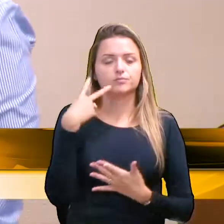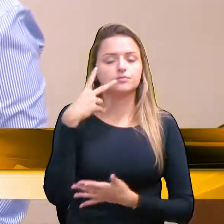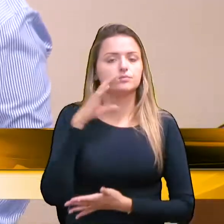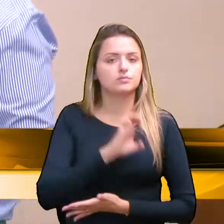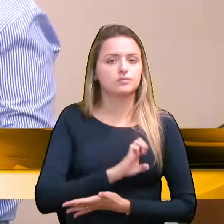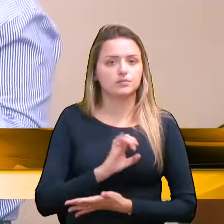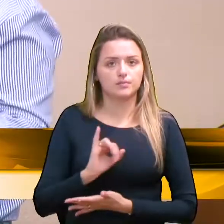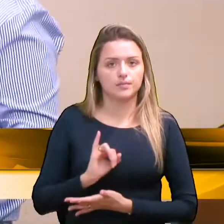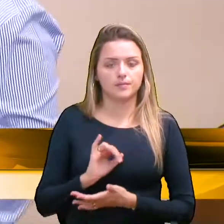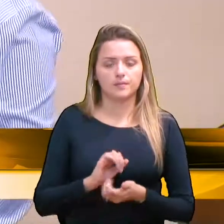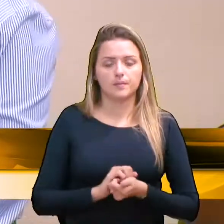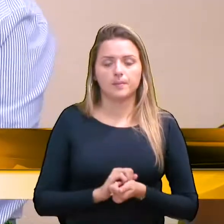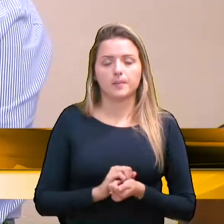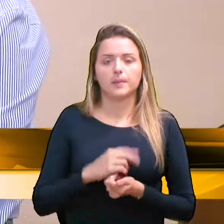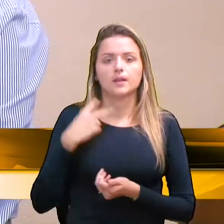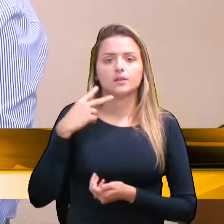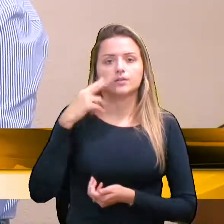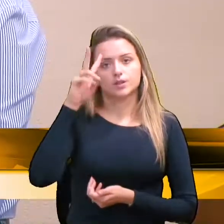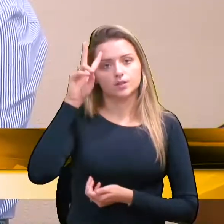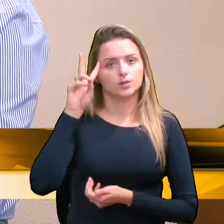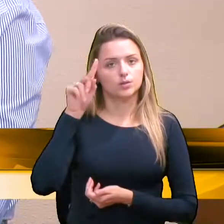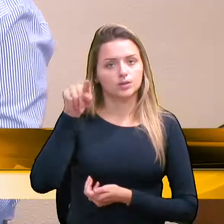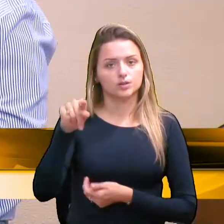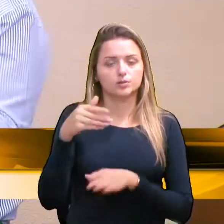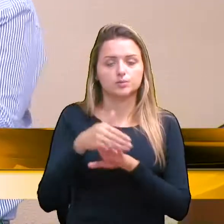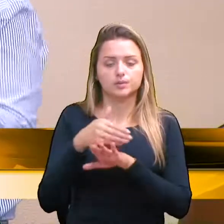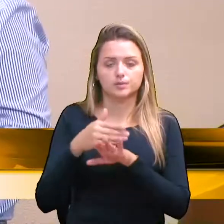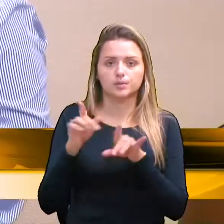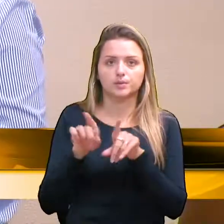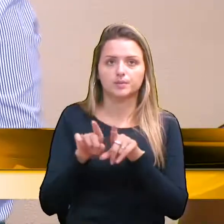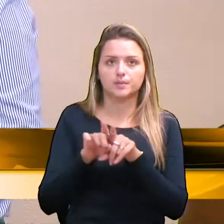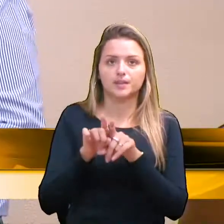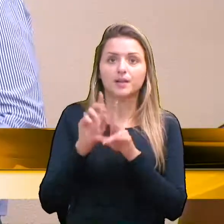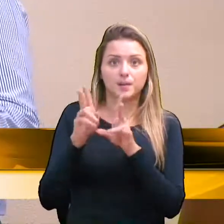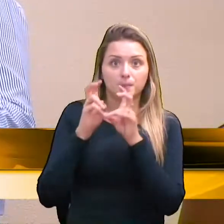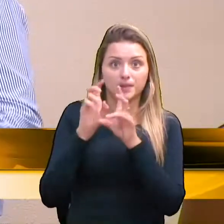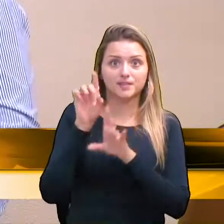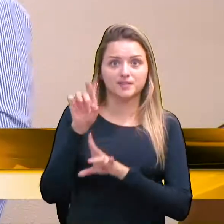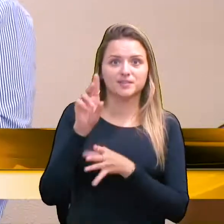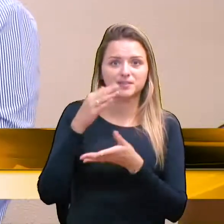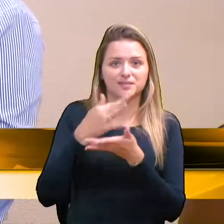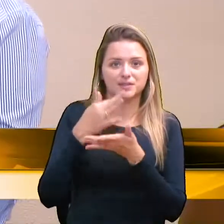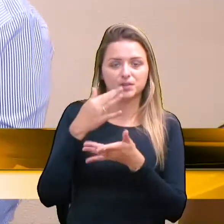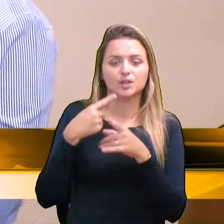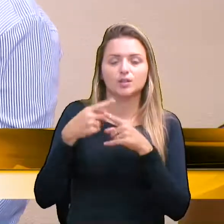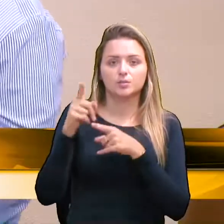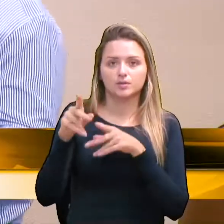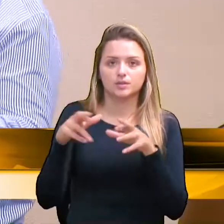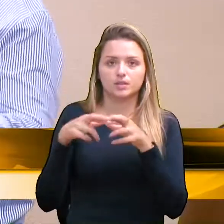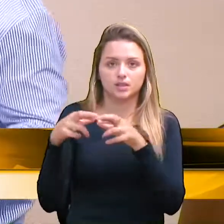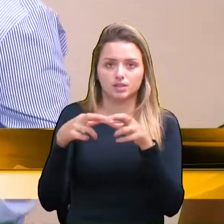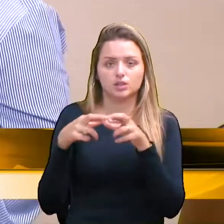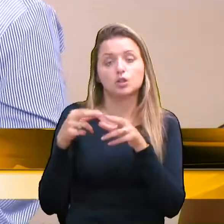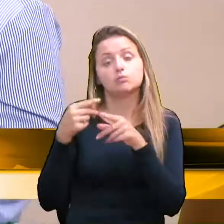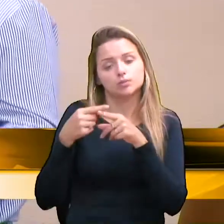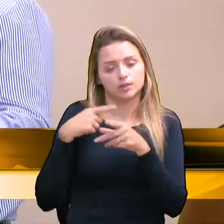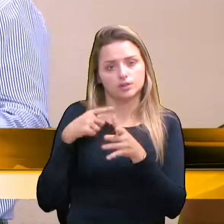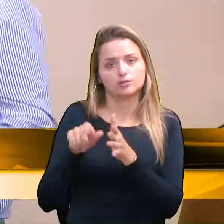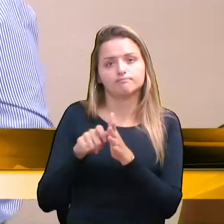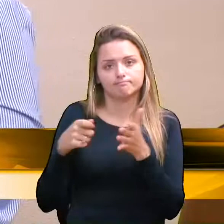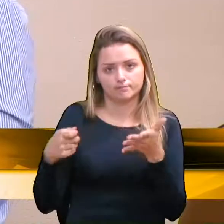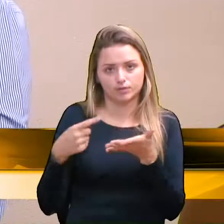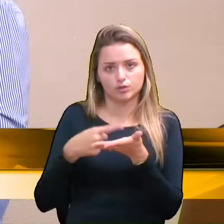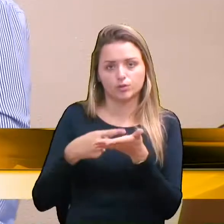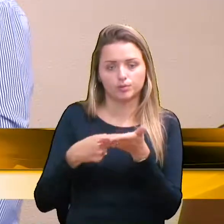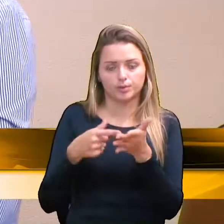certeza, eu e o vereador Eues estávamos lá. Sentimos a sua falta, porque eu sei que o senhor da região ali, o senhor não estava presente porque, com certeza, estava